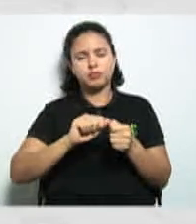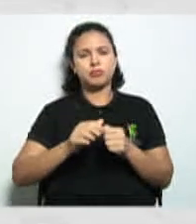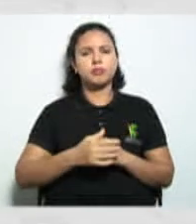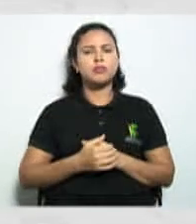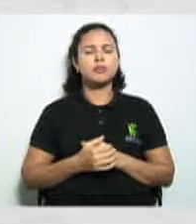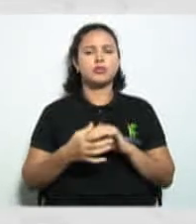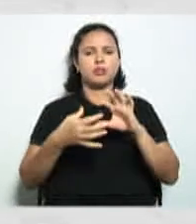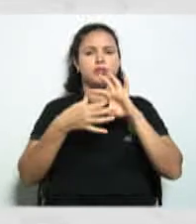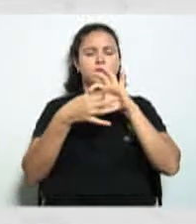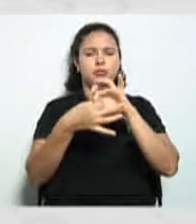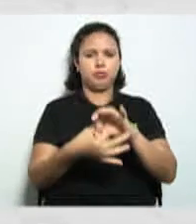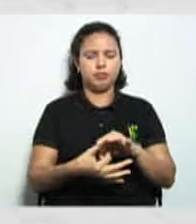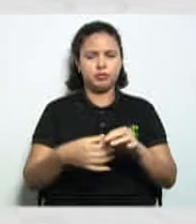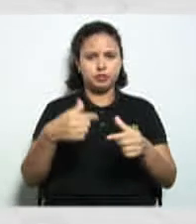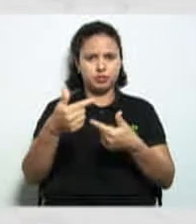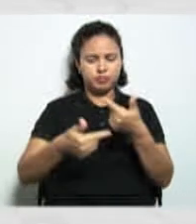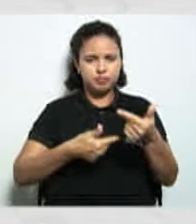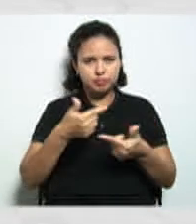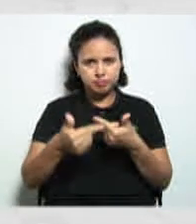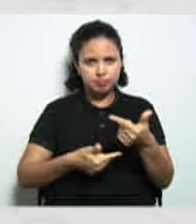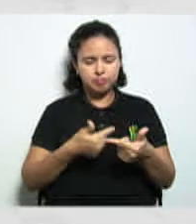relação de emprego.